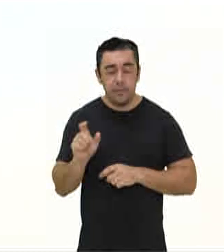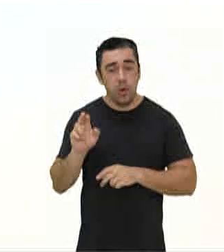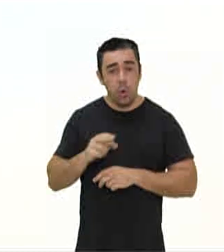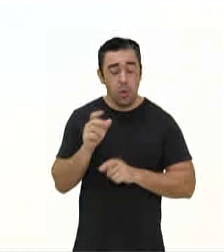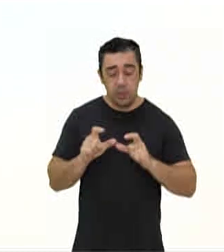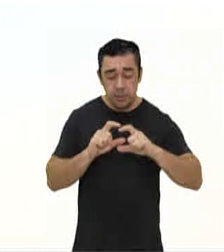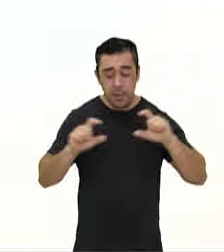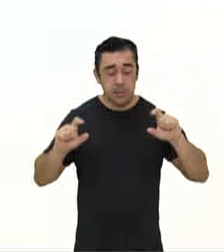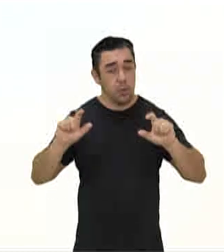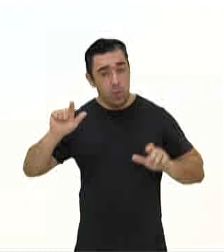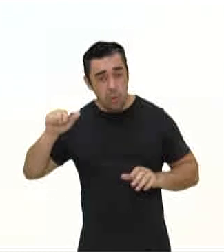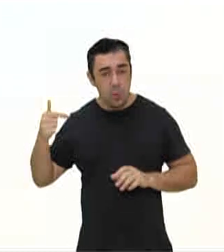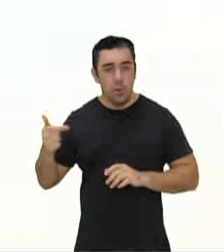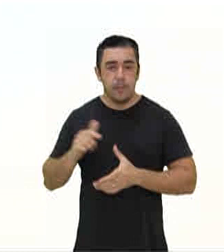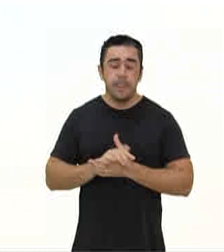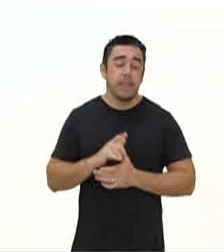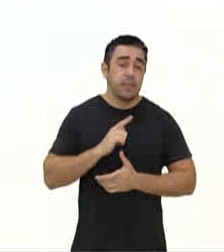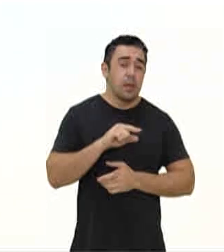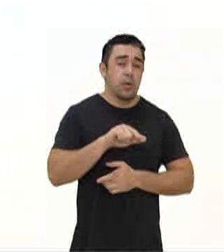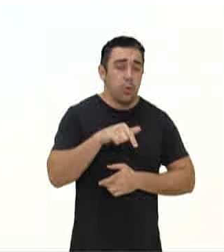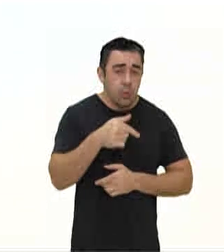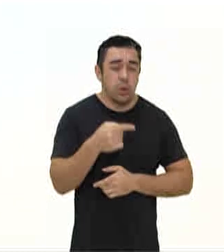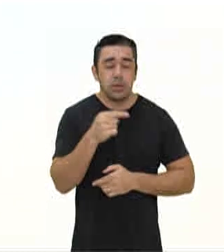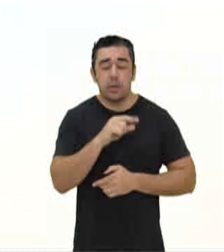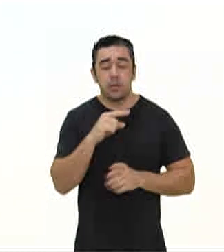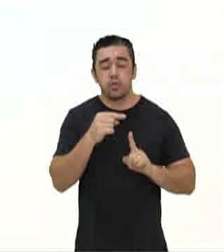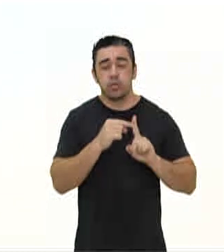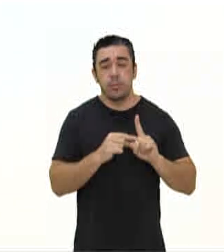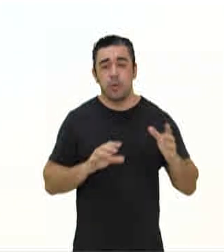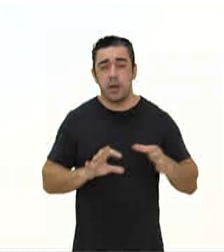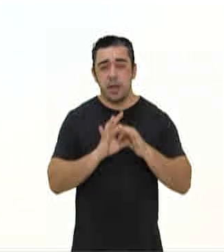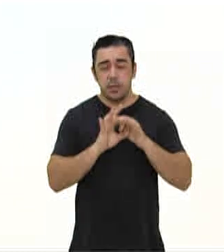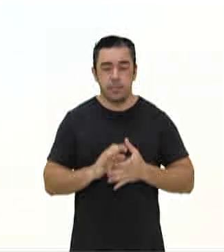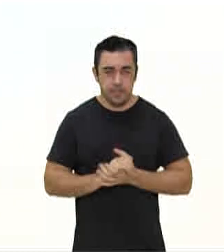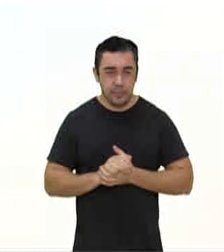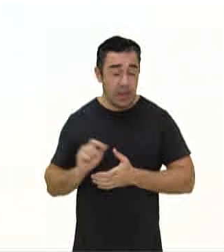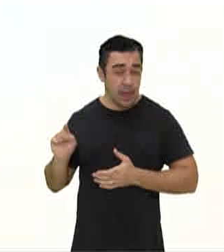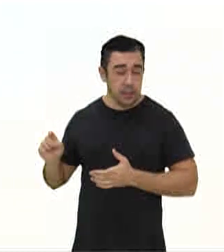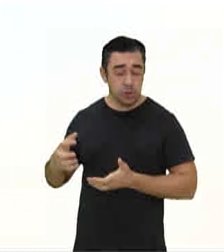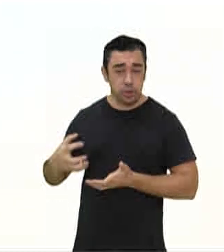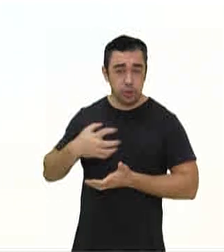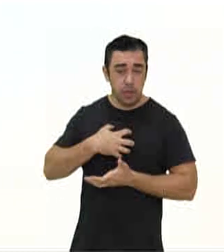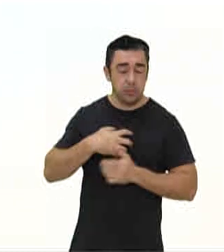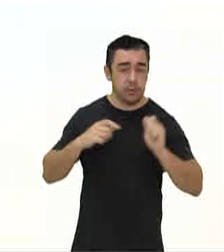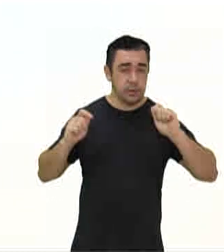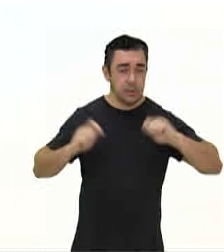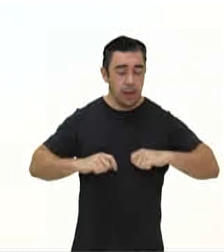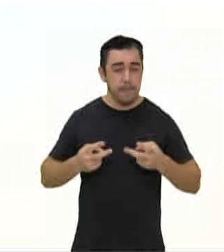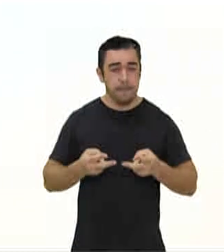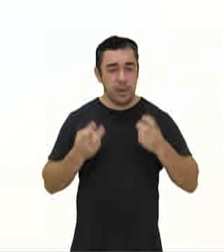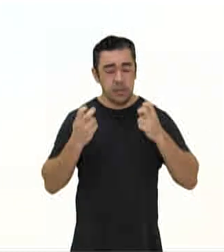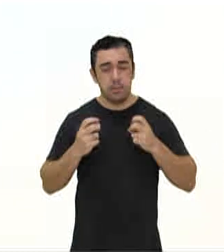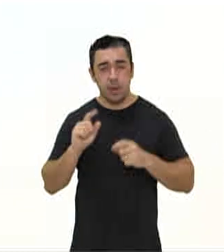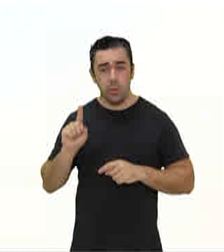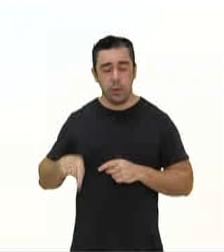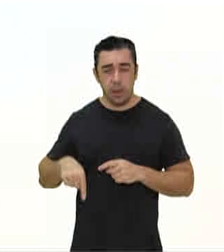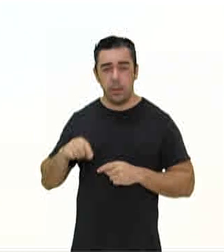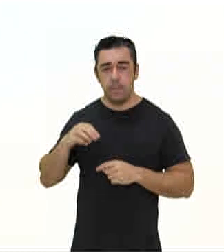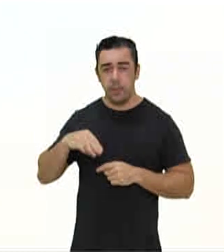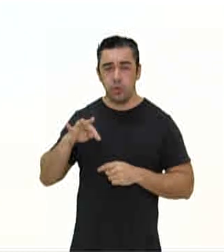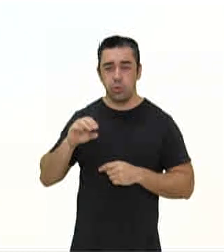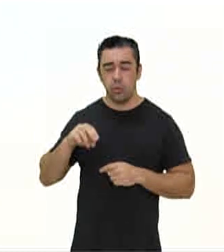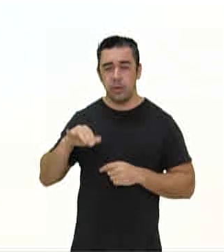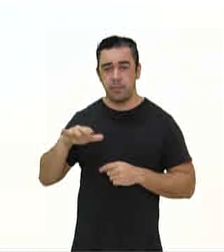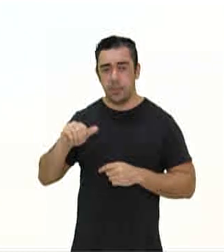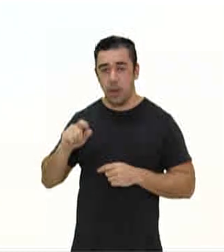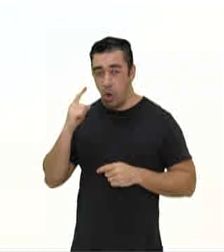por outra, havendo entre elas algum tipo de ligação. Desse modo, é possível apontar a metonímia na